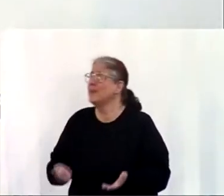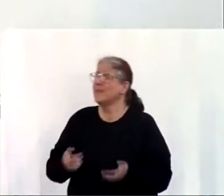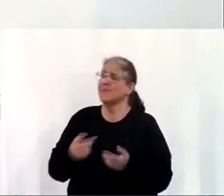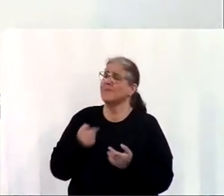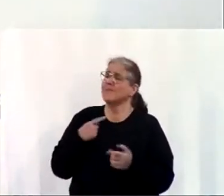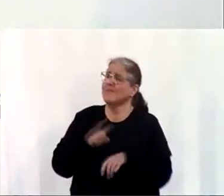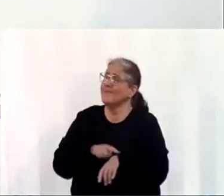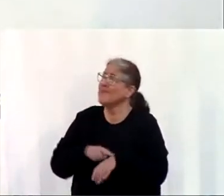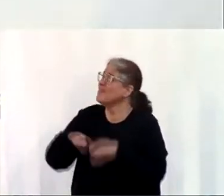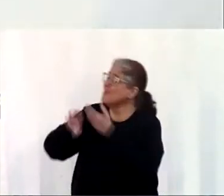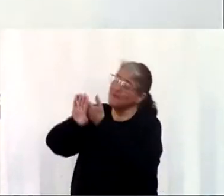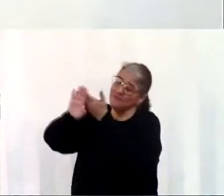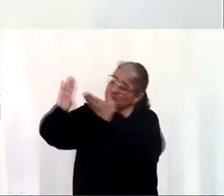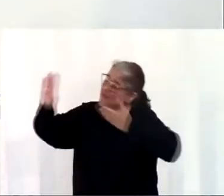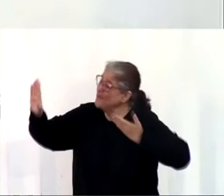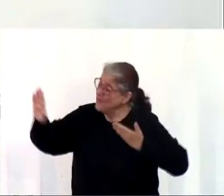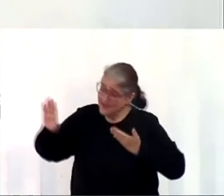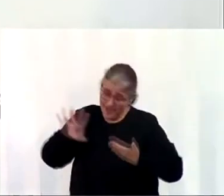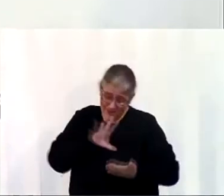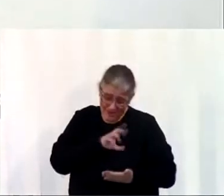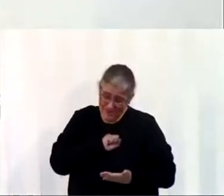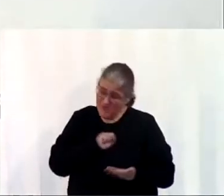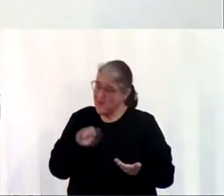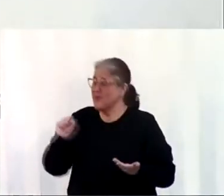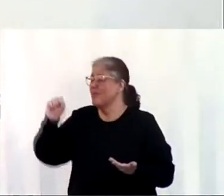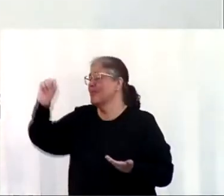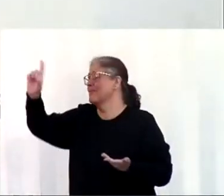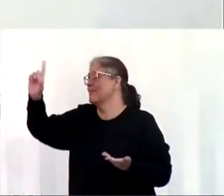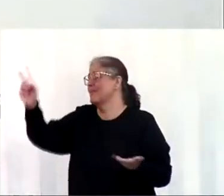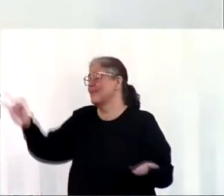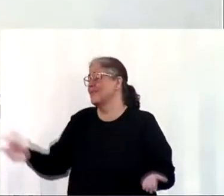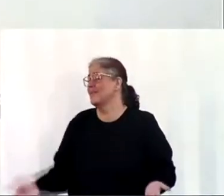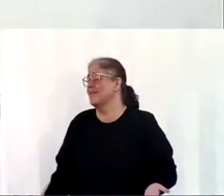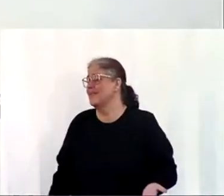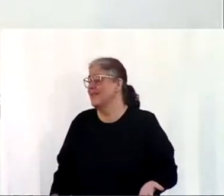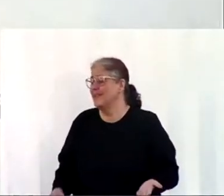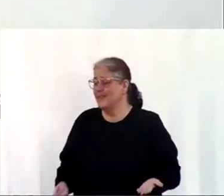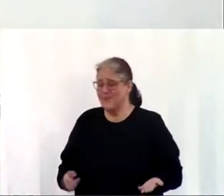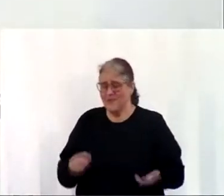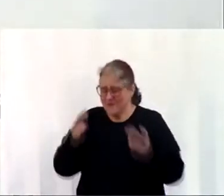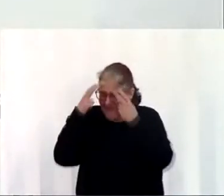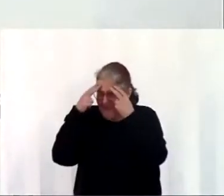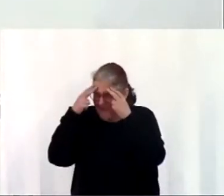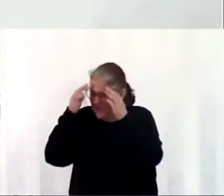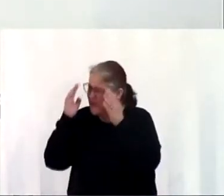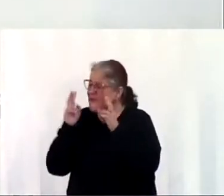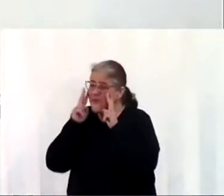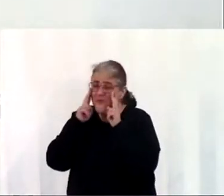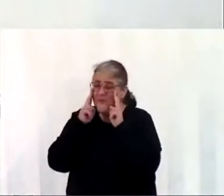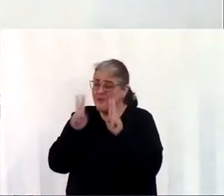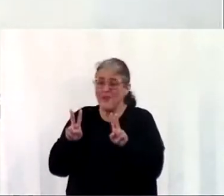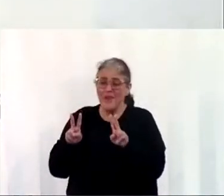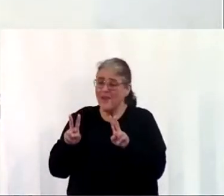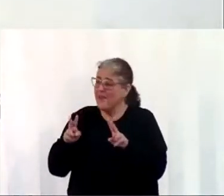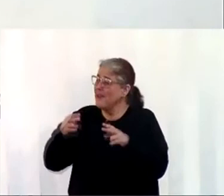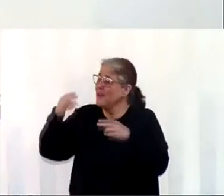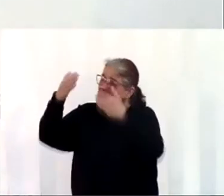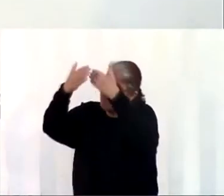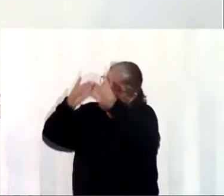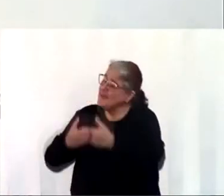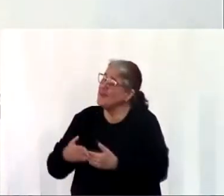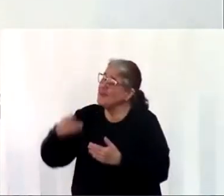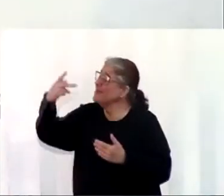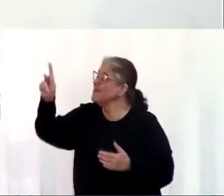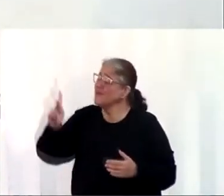Tua graça, afastados deste amor, não vendo o Teu cuidado, a Tua presença em todos os momentos da nossa vida,